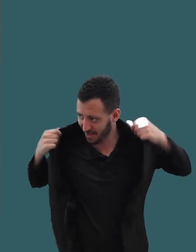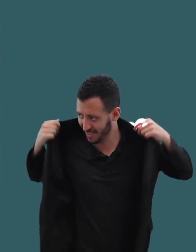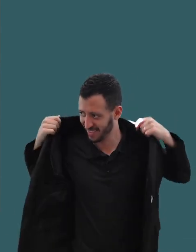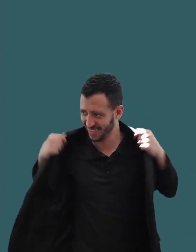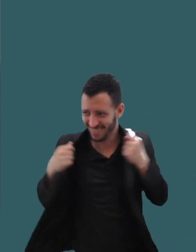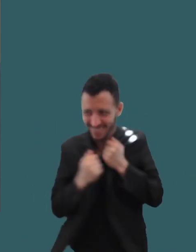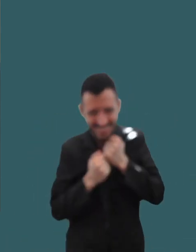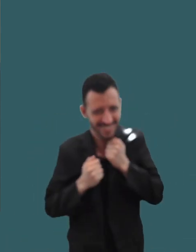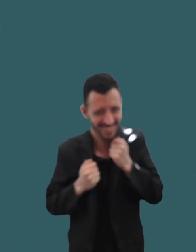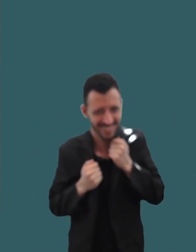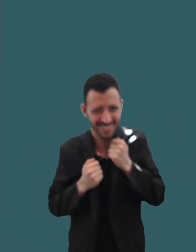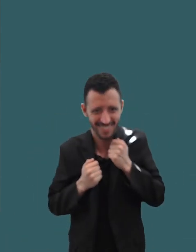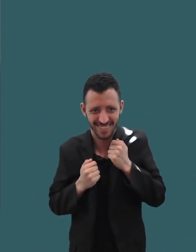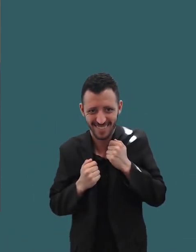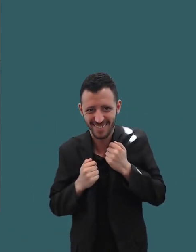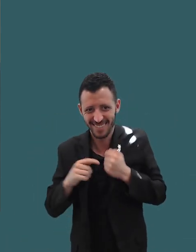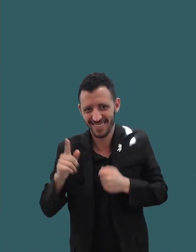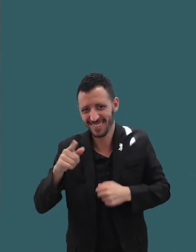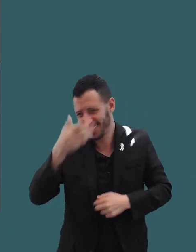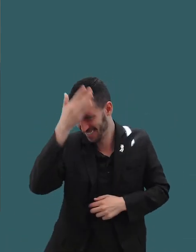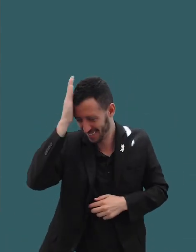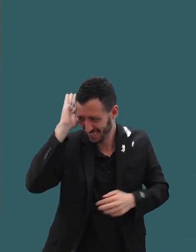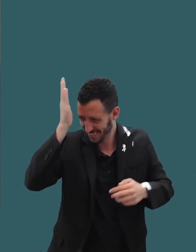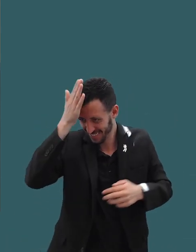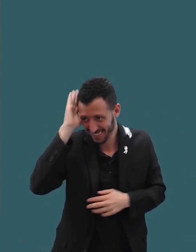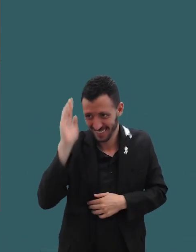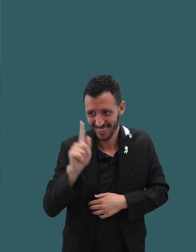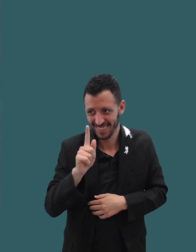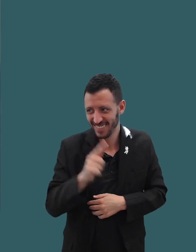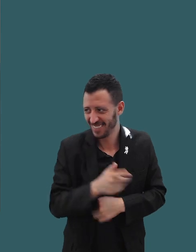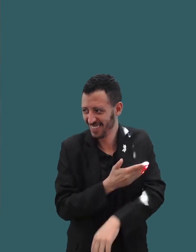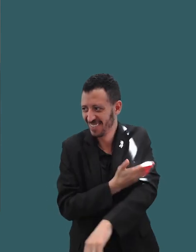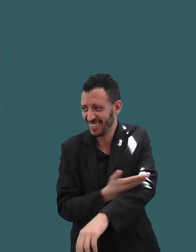Desculpa. Tingidos de grisalho. Penteados.